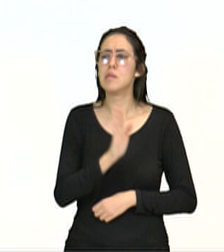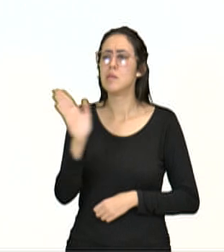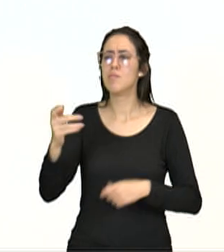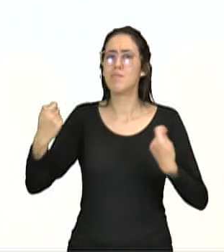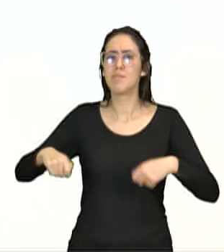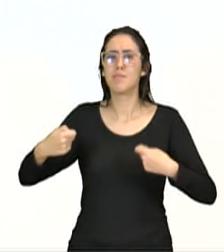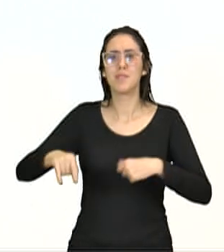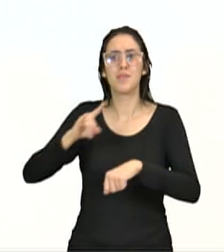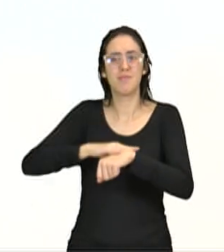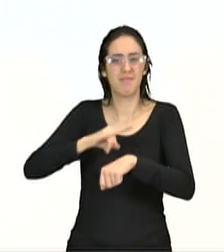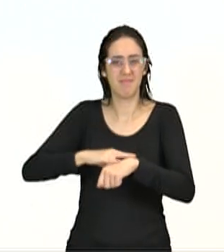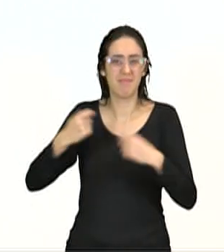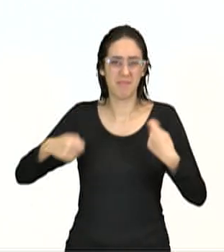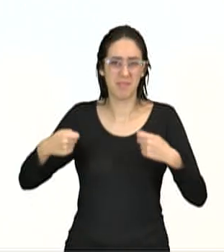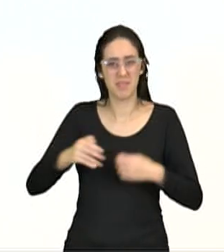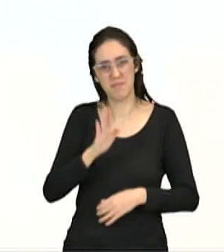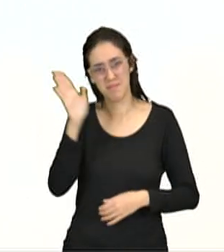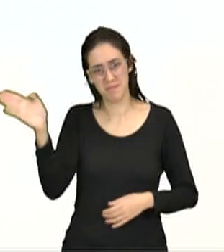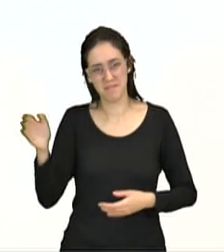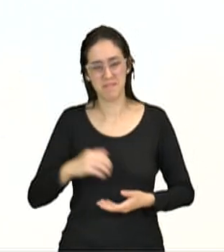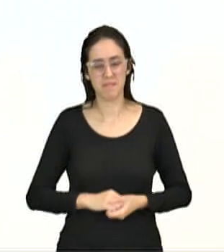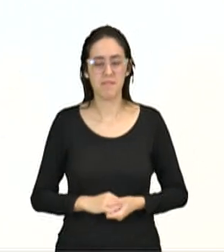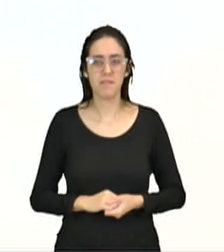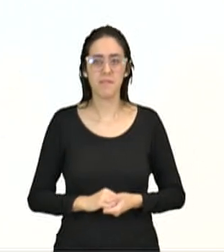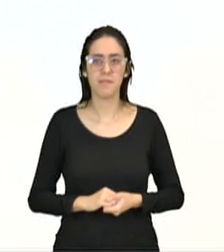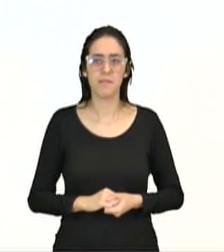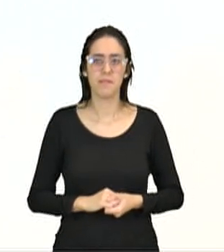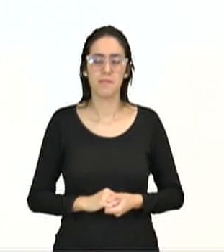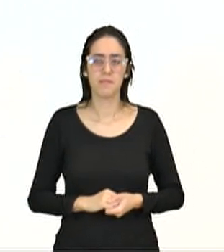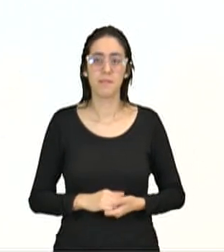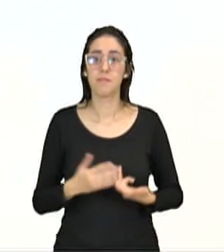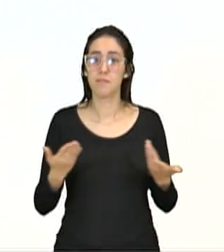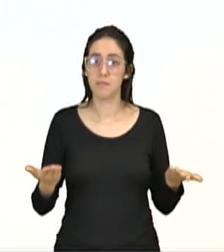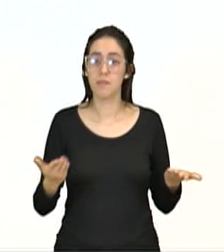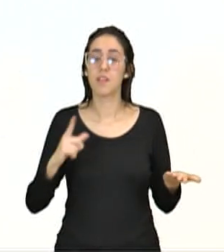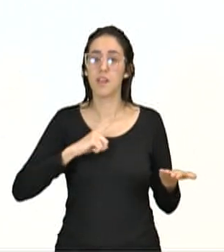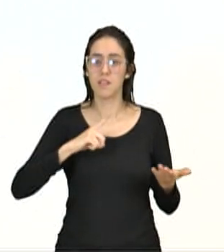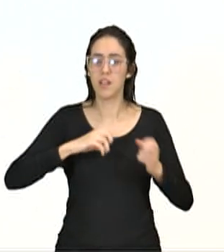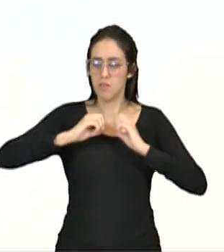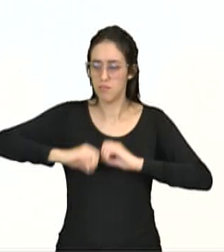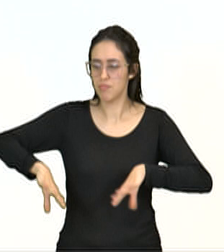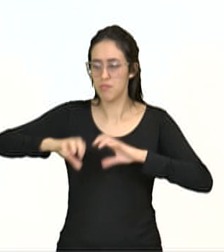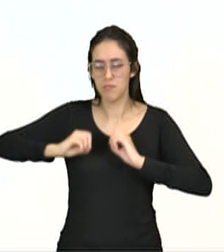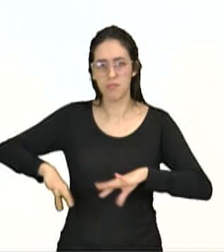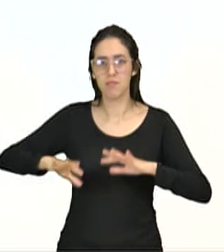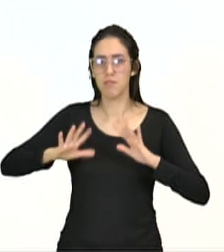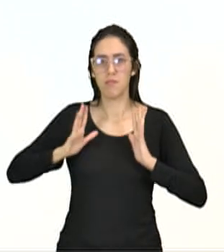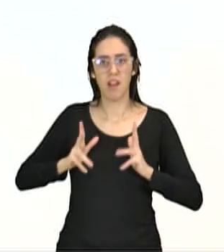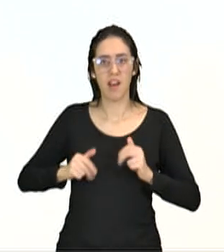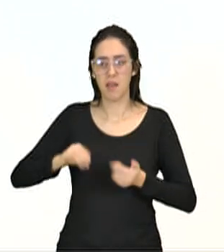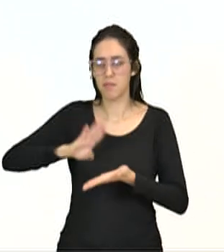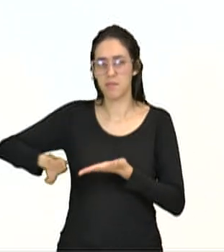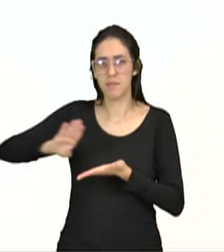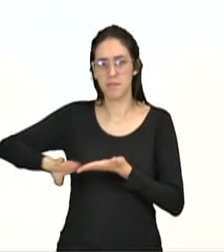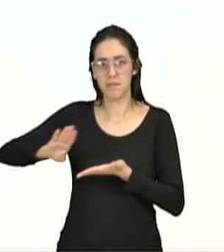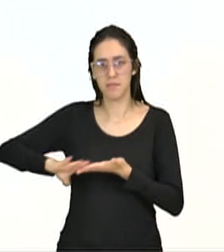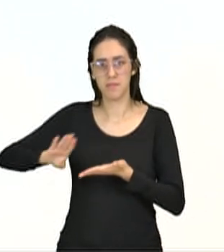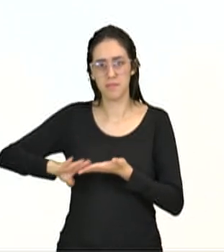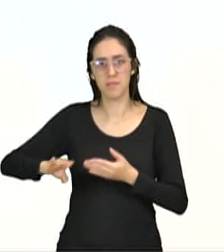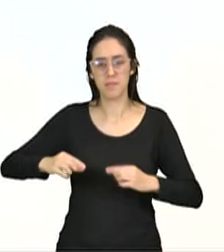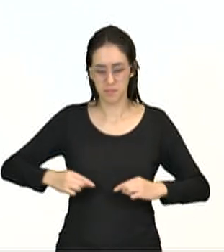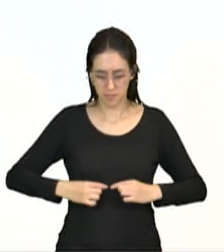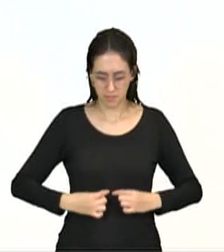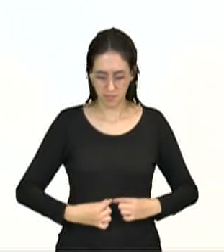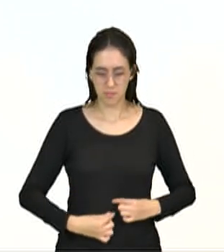necessidade fisiológica de fazer xixi. E aí, nós eliminamos, então, a nossa urina pelo